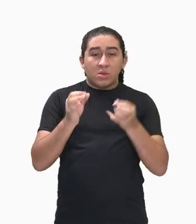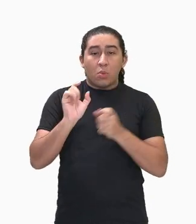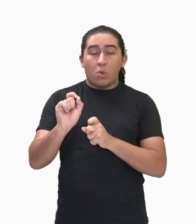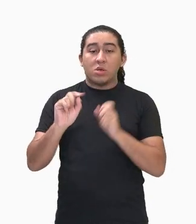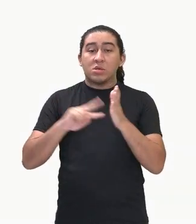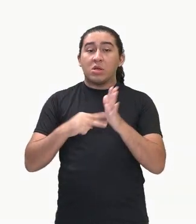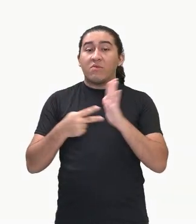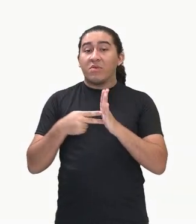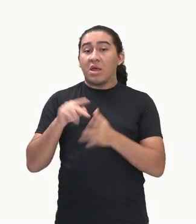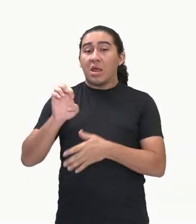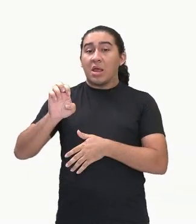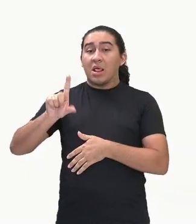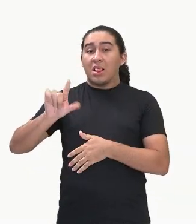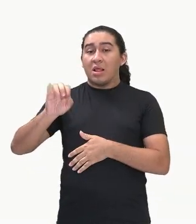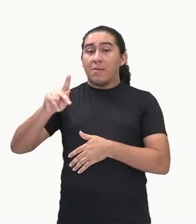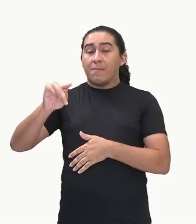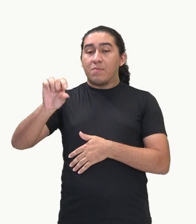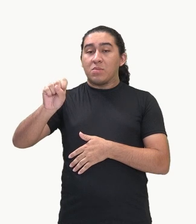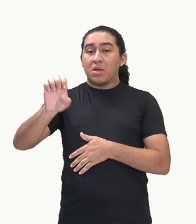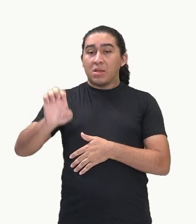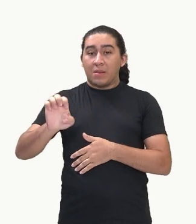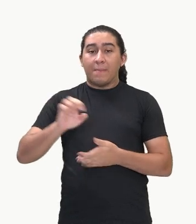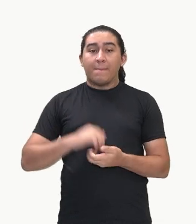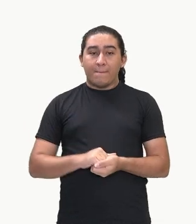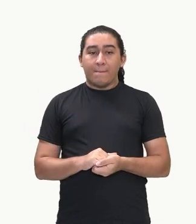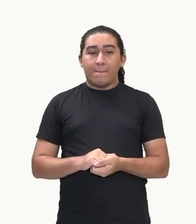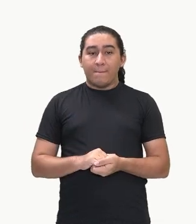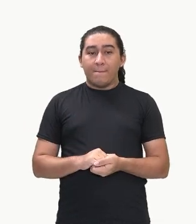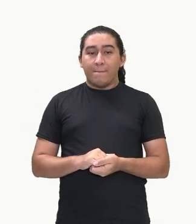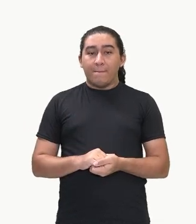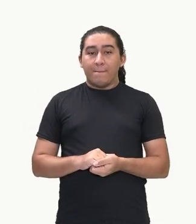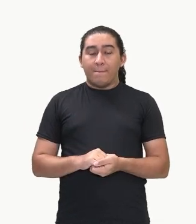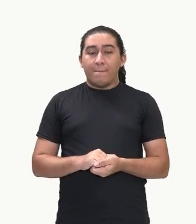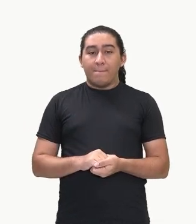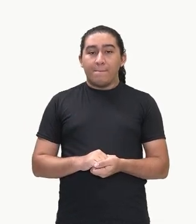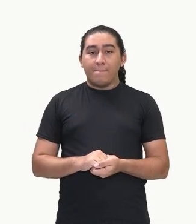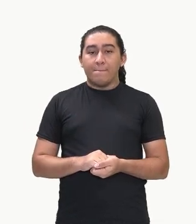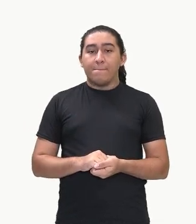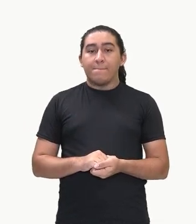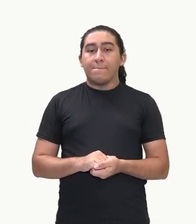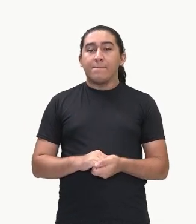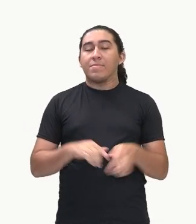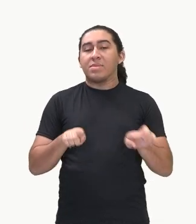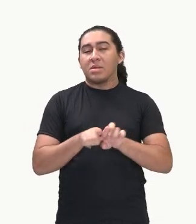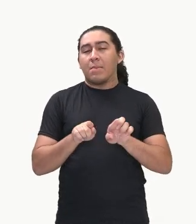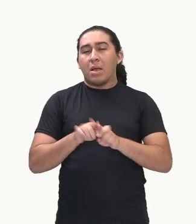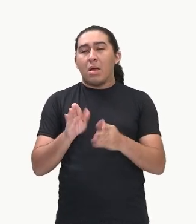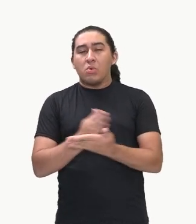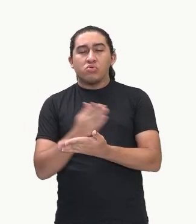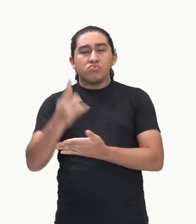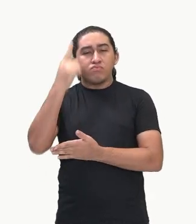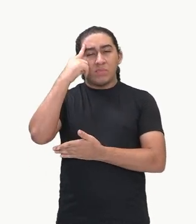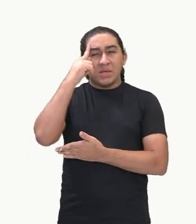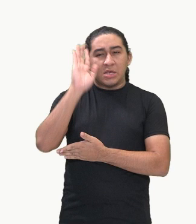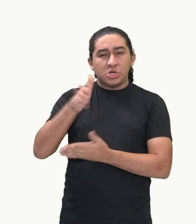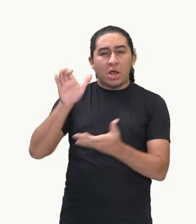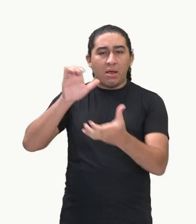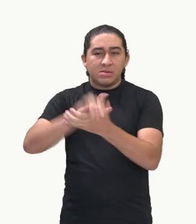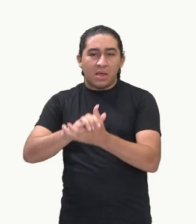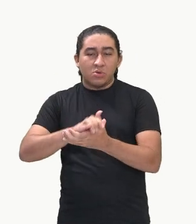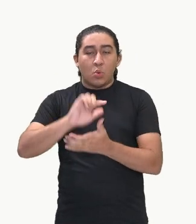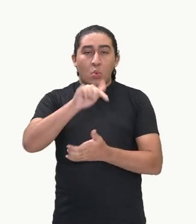elipse. Então, uns diziam que havia se casado, outros